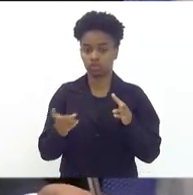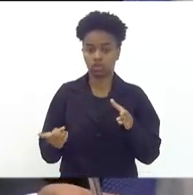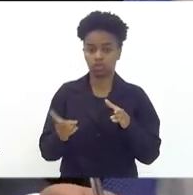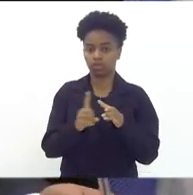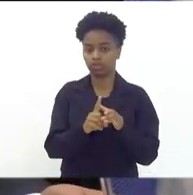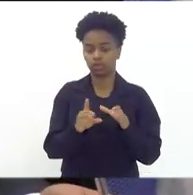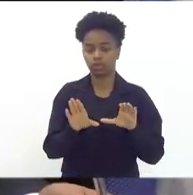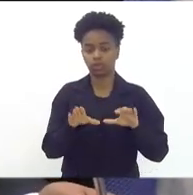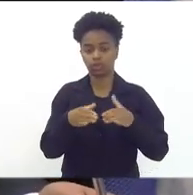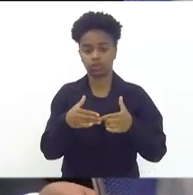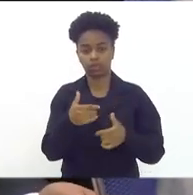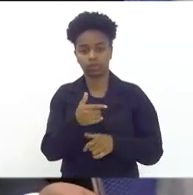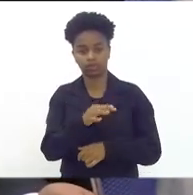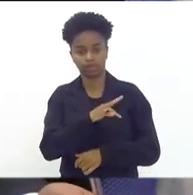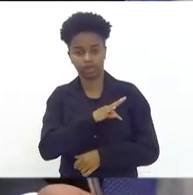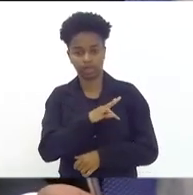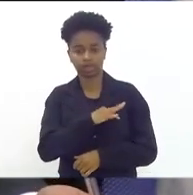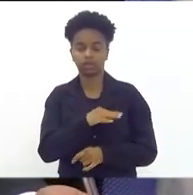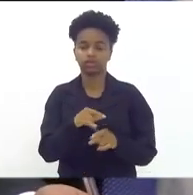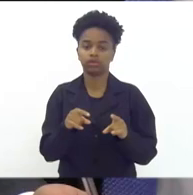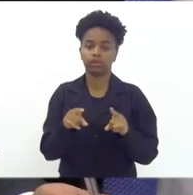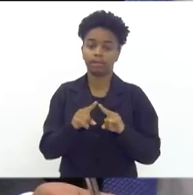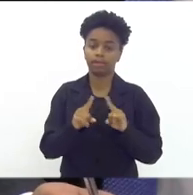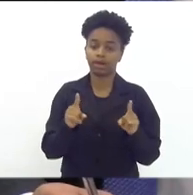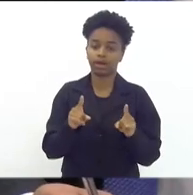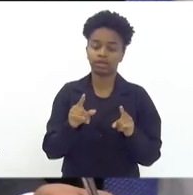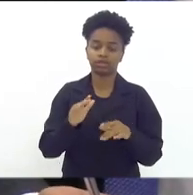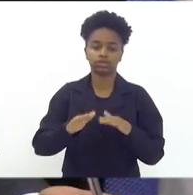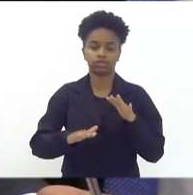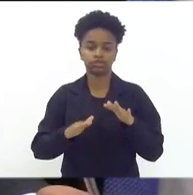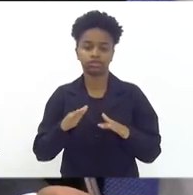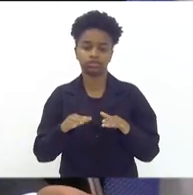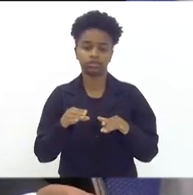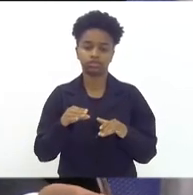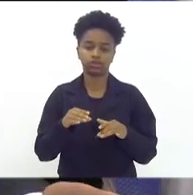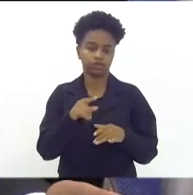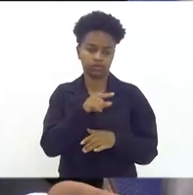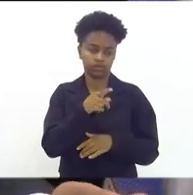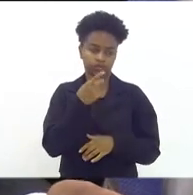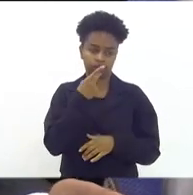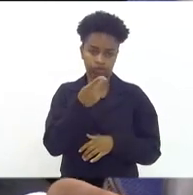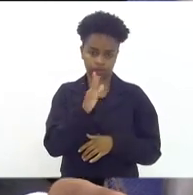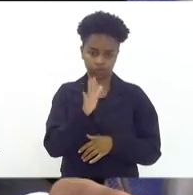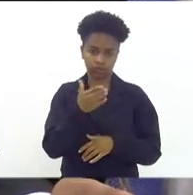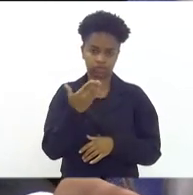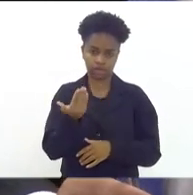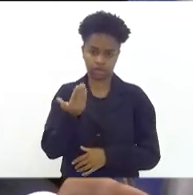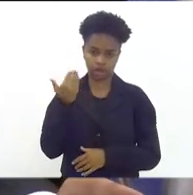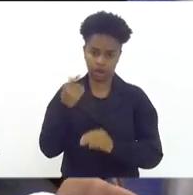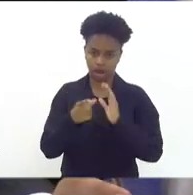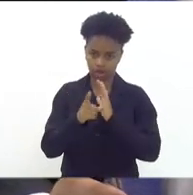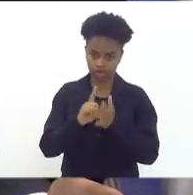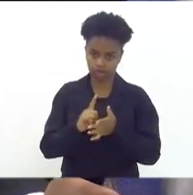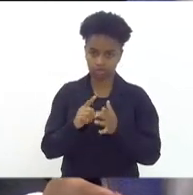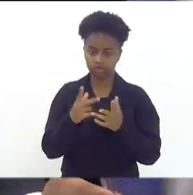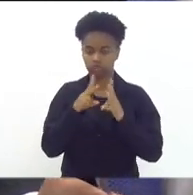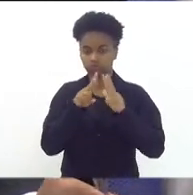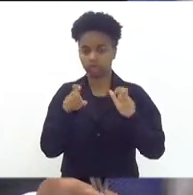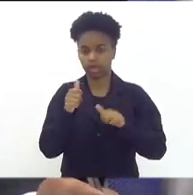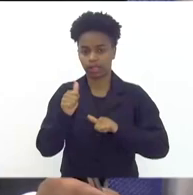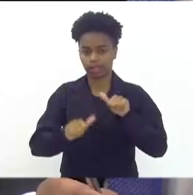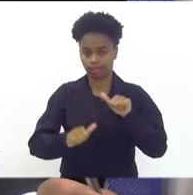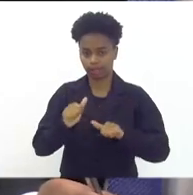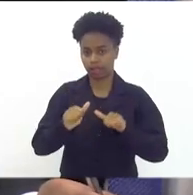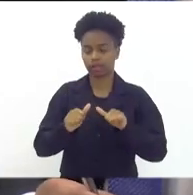instrutivo enfim e muito provavelmente dentro do que vossa excelência já me antecipou da análise dos